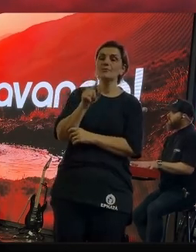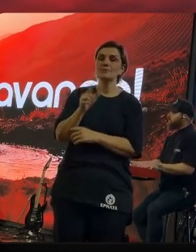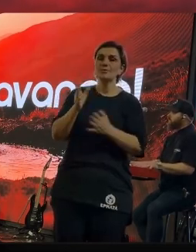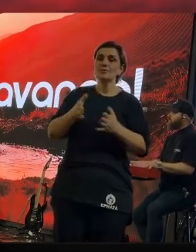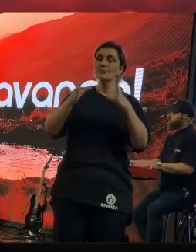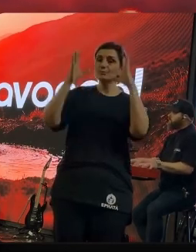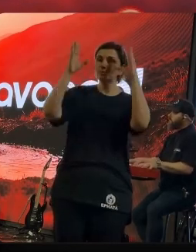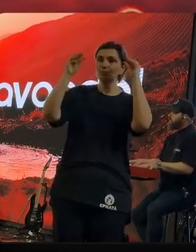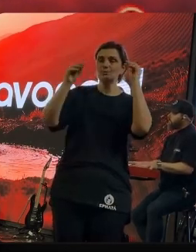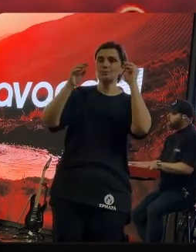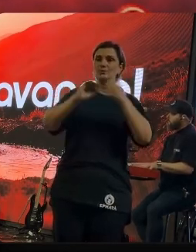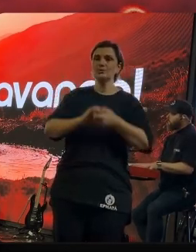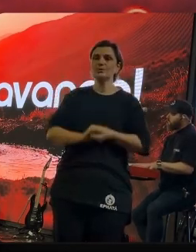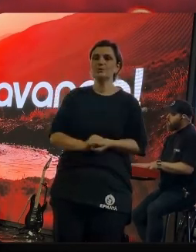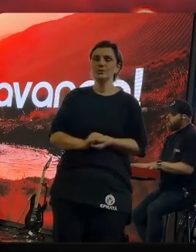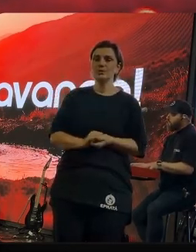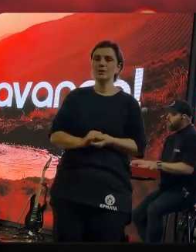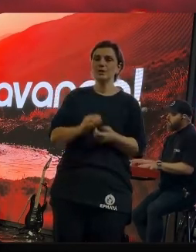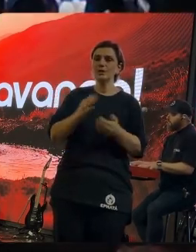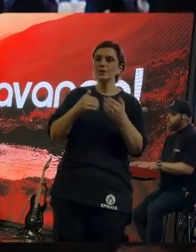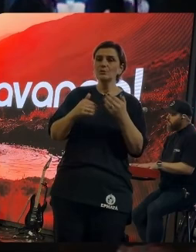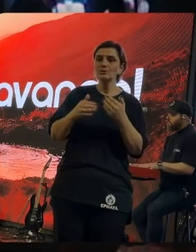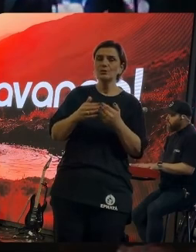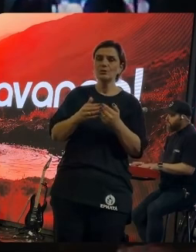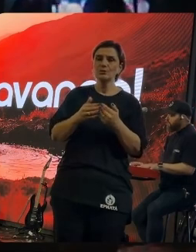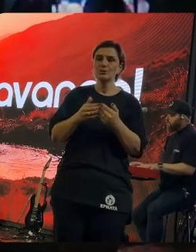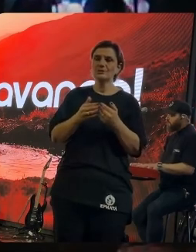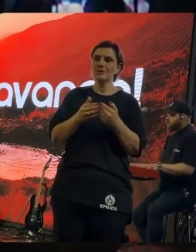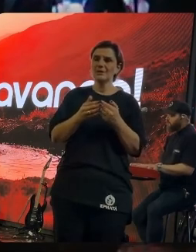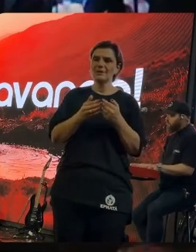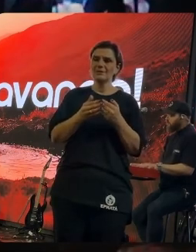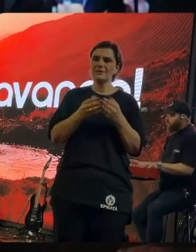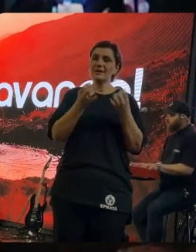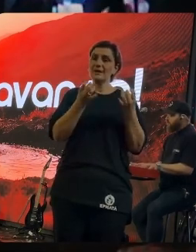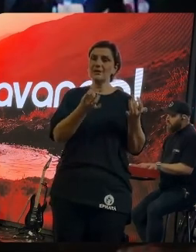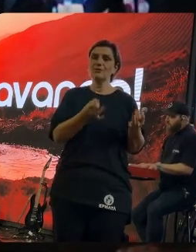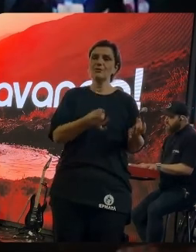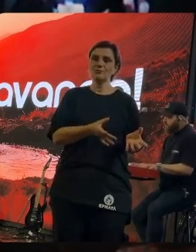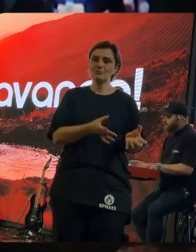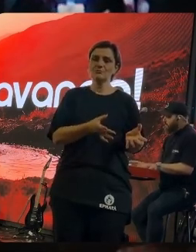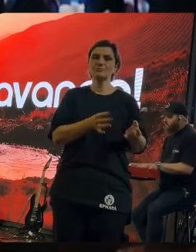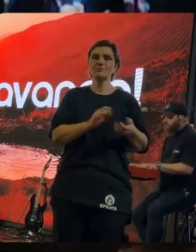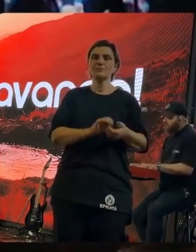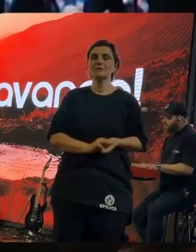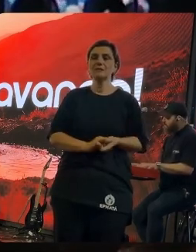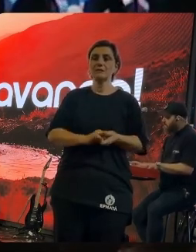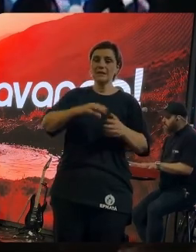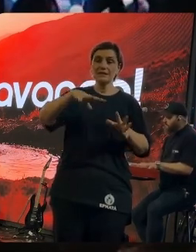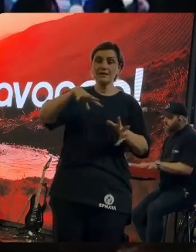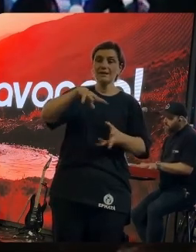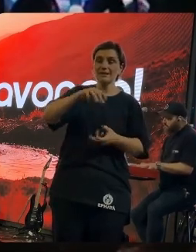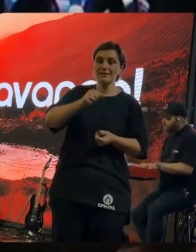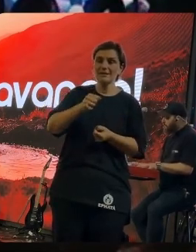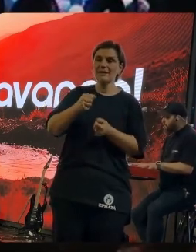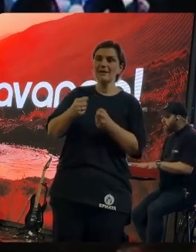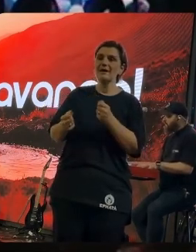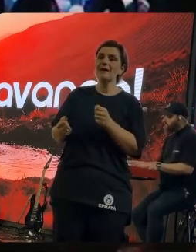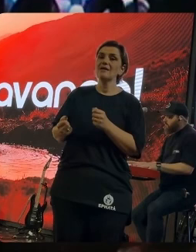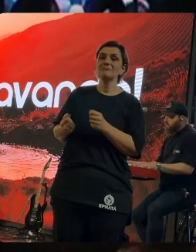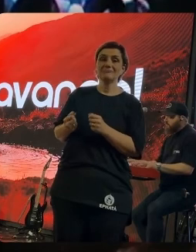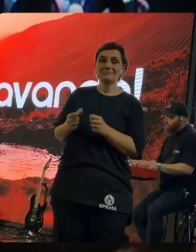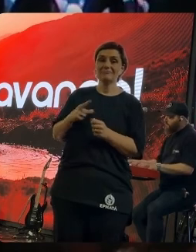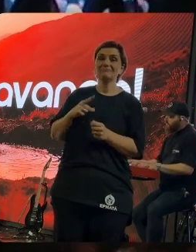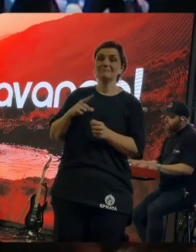noite: toda renúncia na terra gera uma recompensa nos